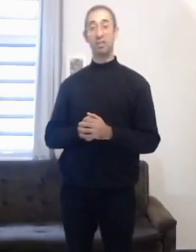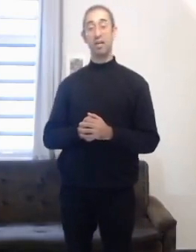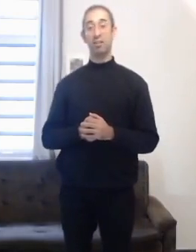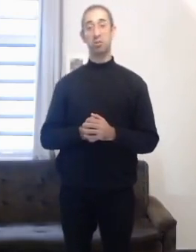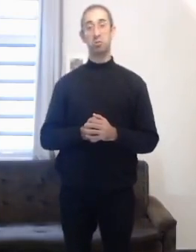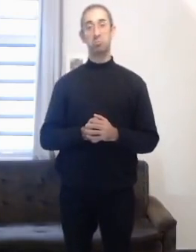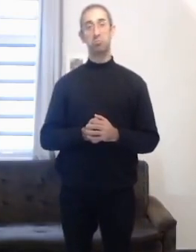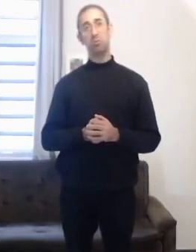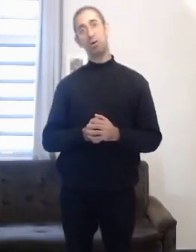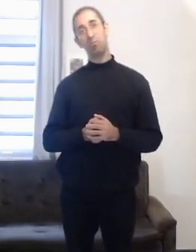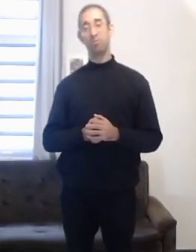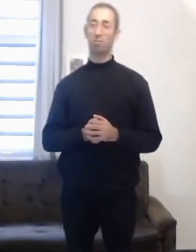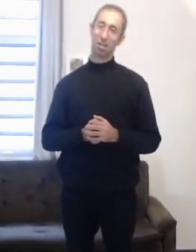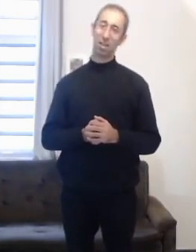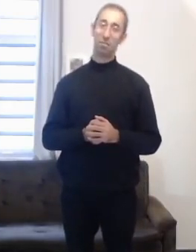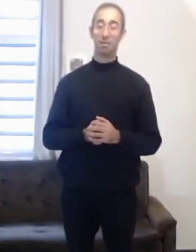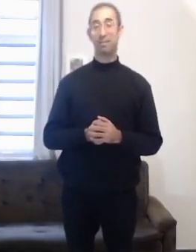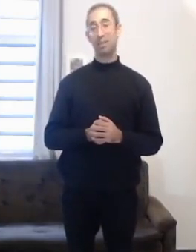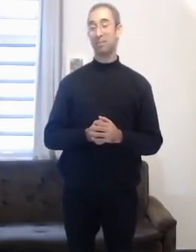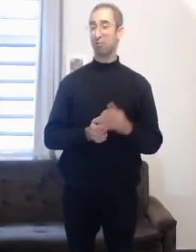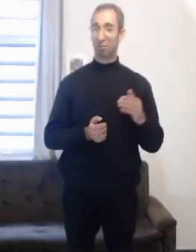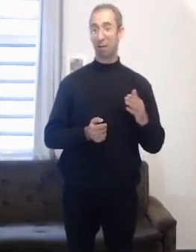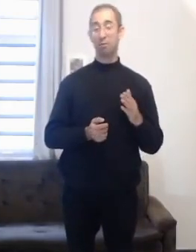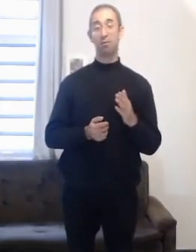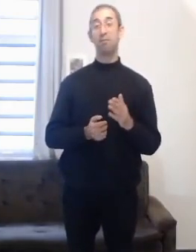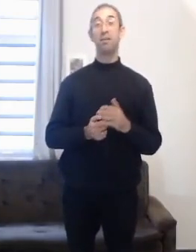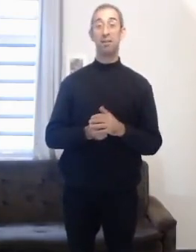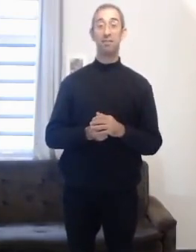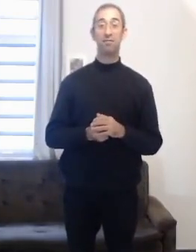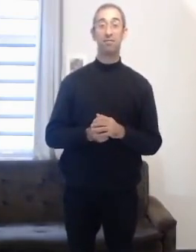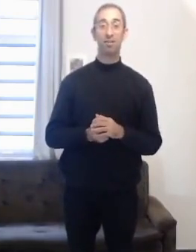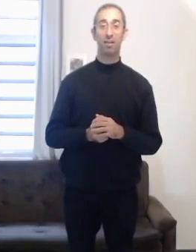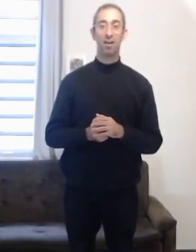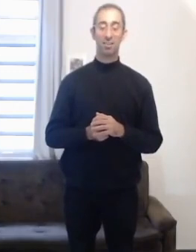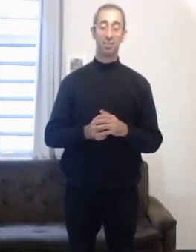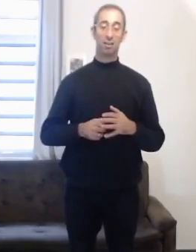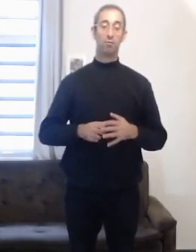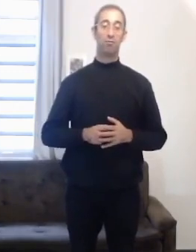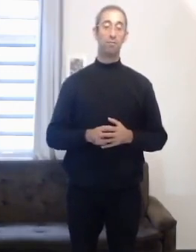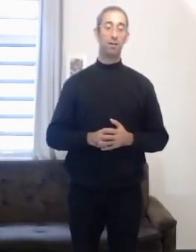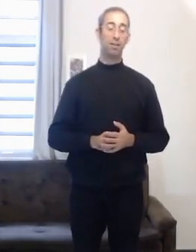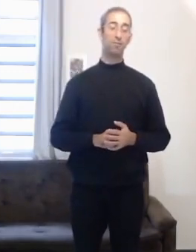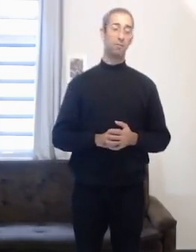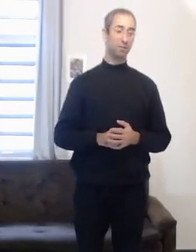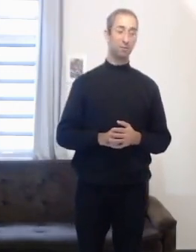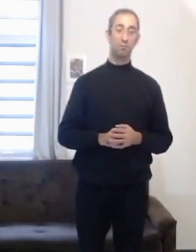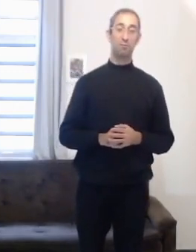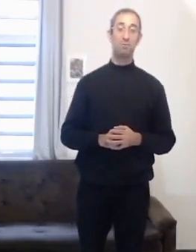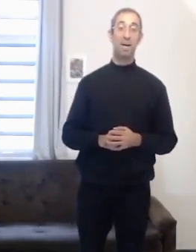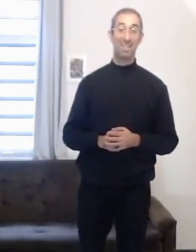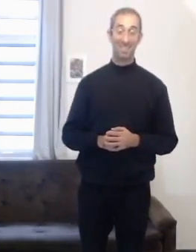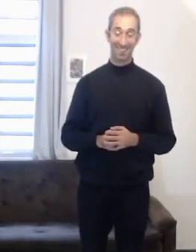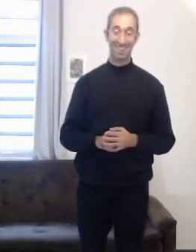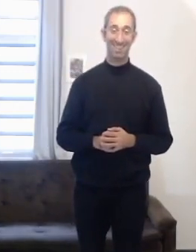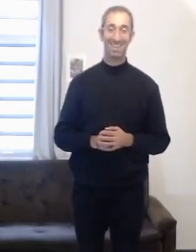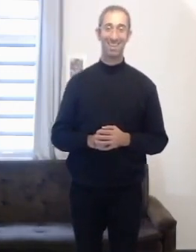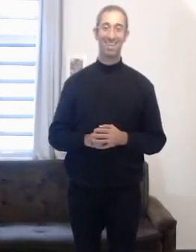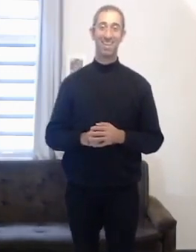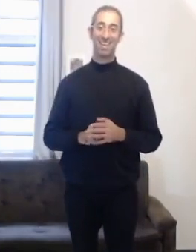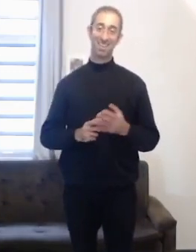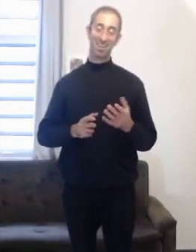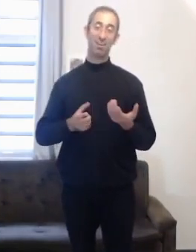comi o suficiente. Bom, não daria para pensar nesse outro caminho também, né? A gente está com fome para ir, preciso comer mais,